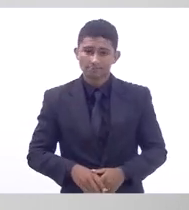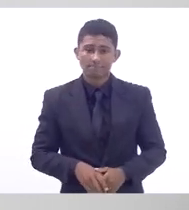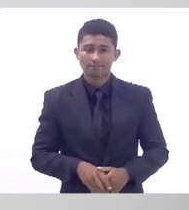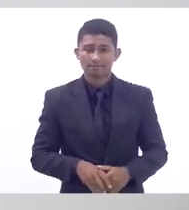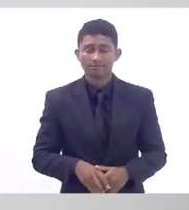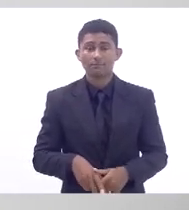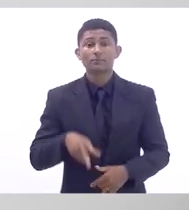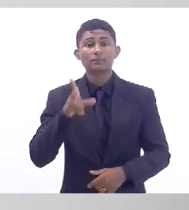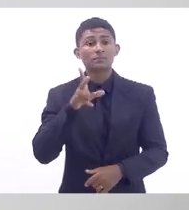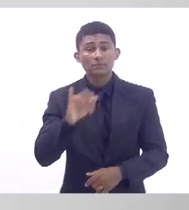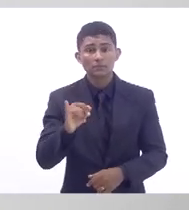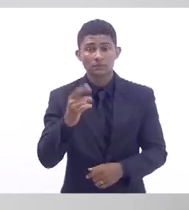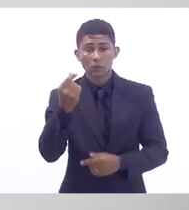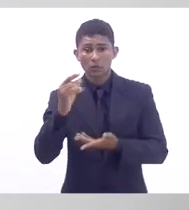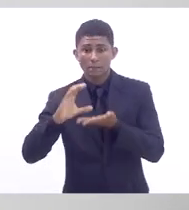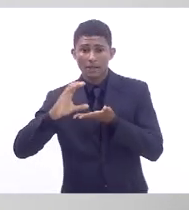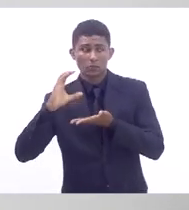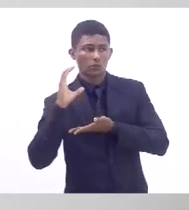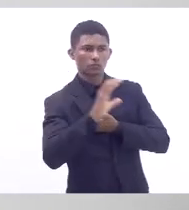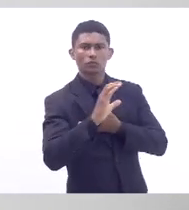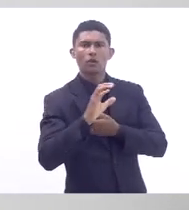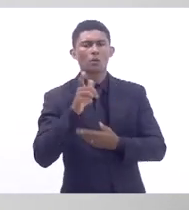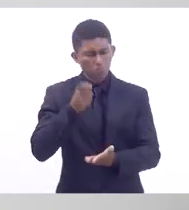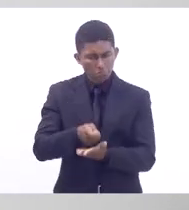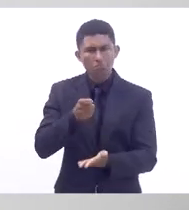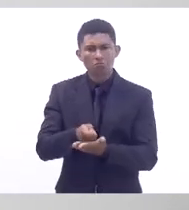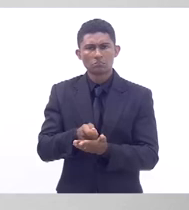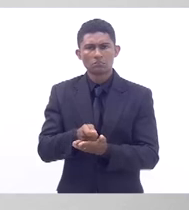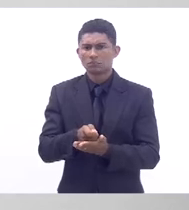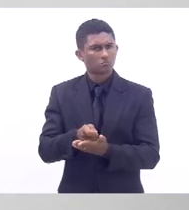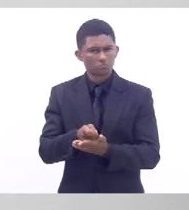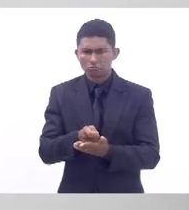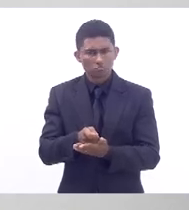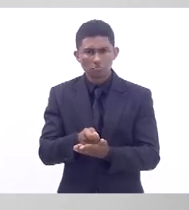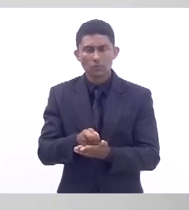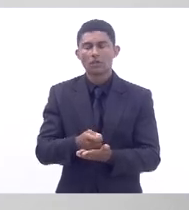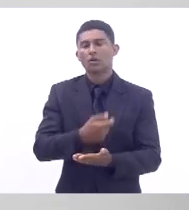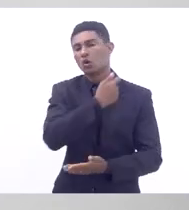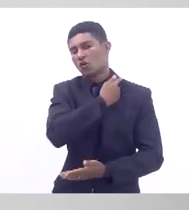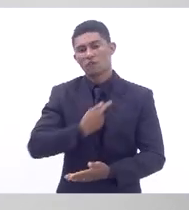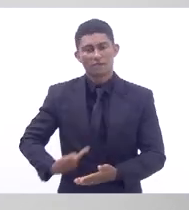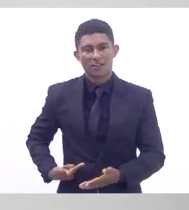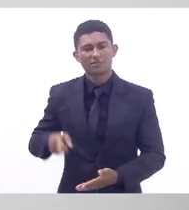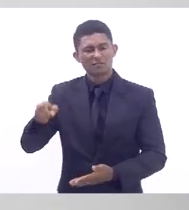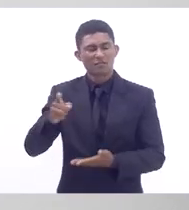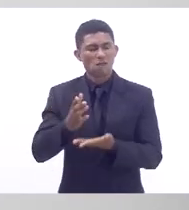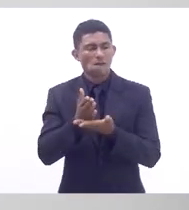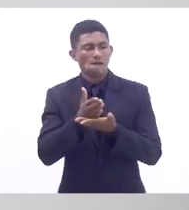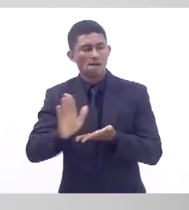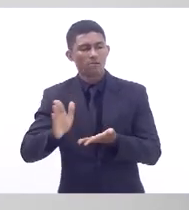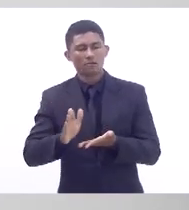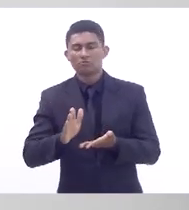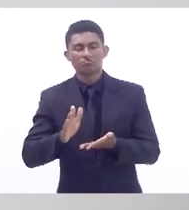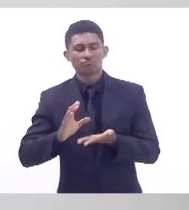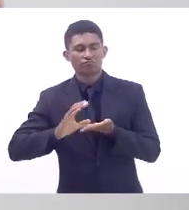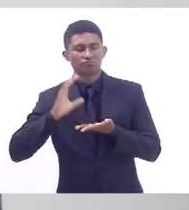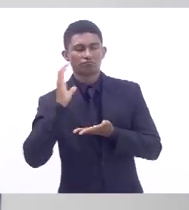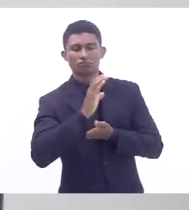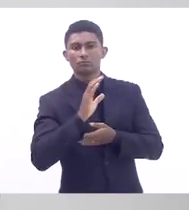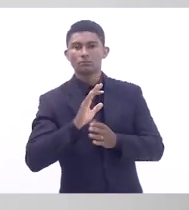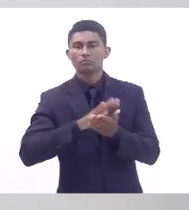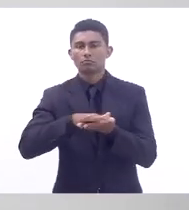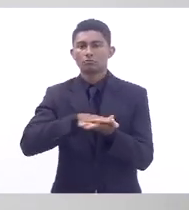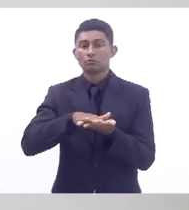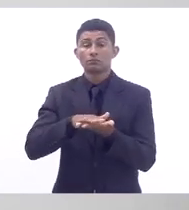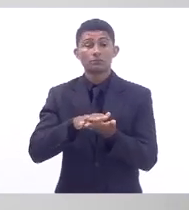ser Obrigatoriamente investido o avião está deixando sobrar é o caso da UFF é é bastante claro o